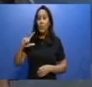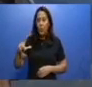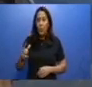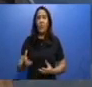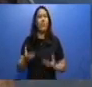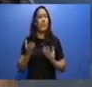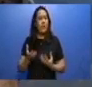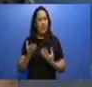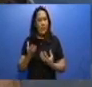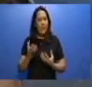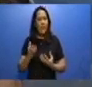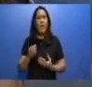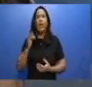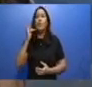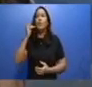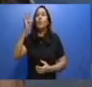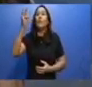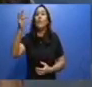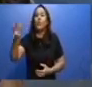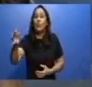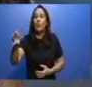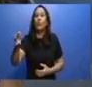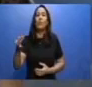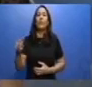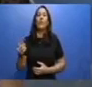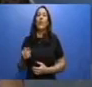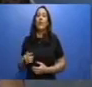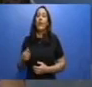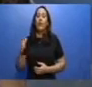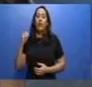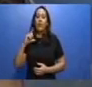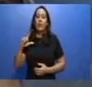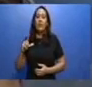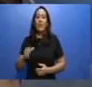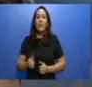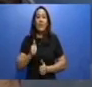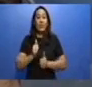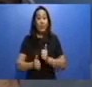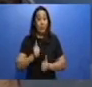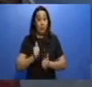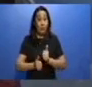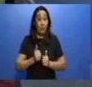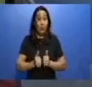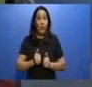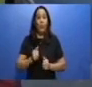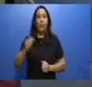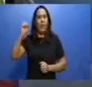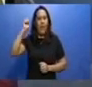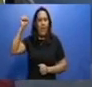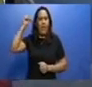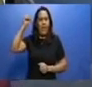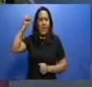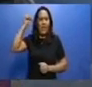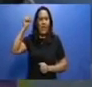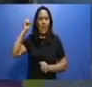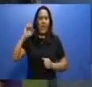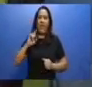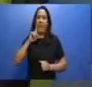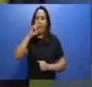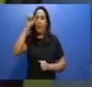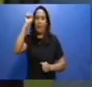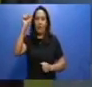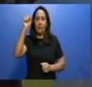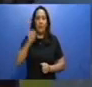hexacampeão. Então, ele já ganhou 5 vezes, mas agora ele quer ganhar quanto? 6 vezes.